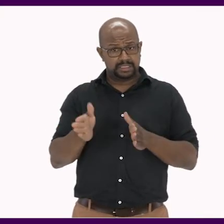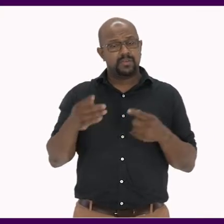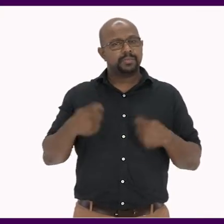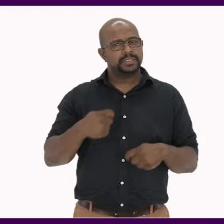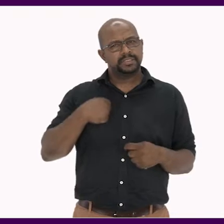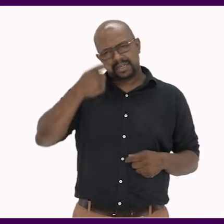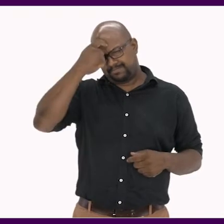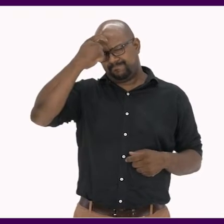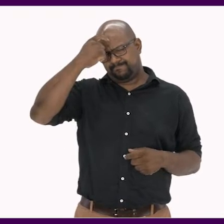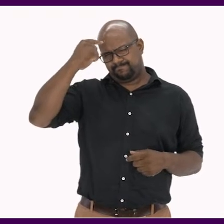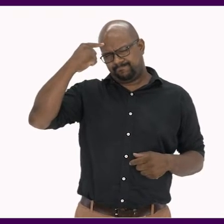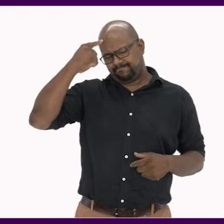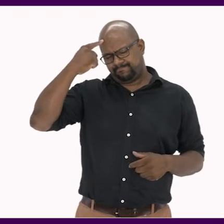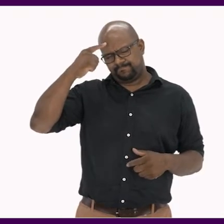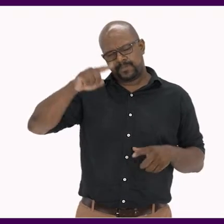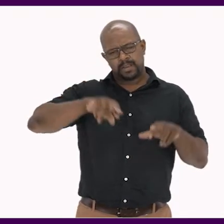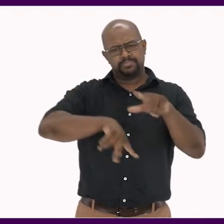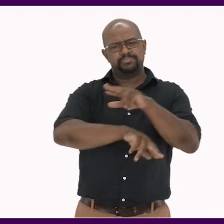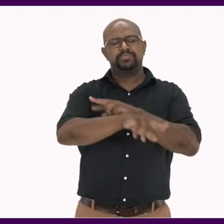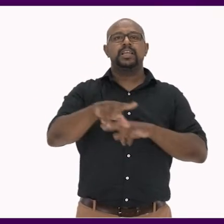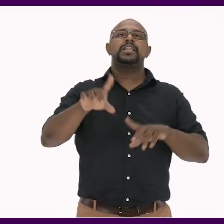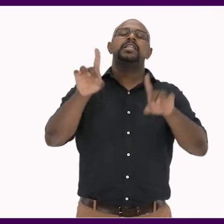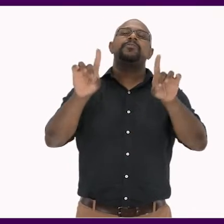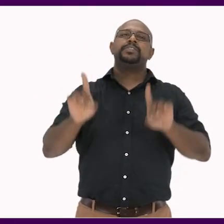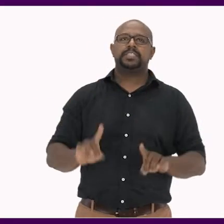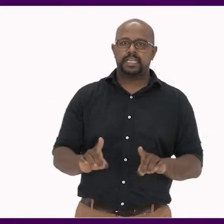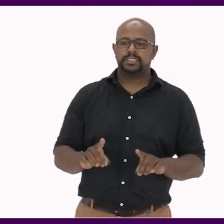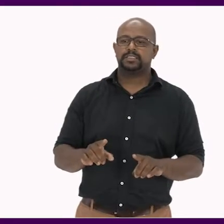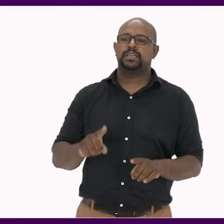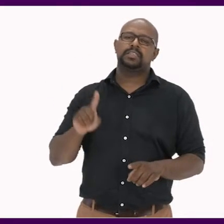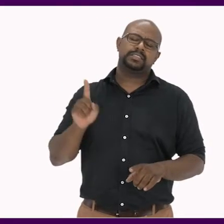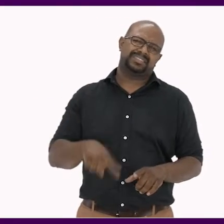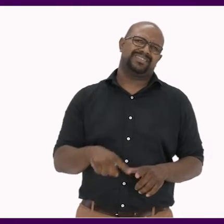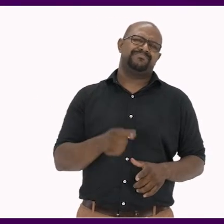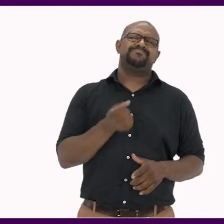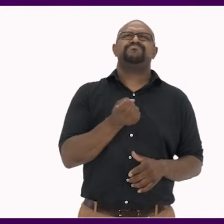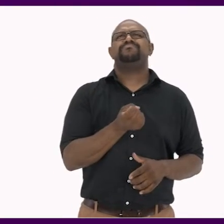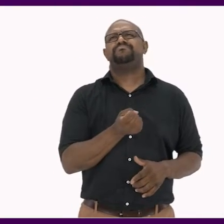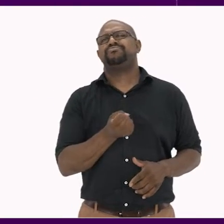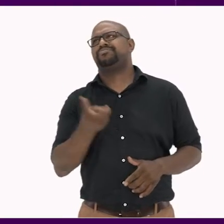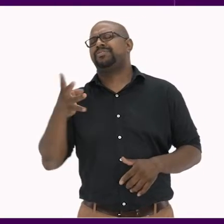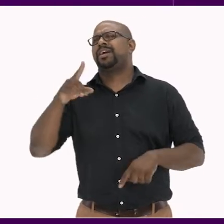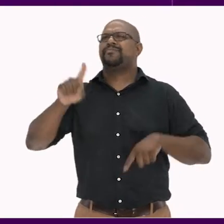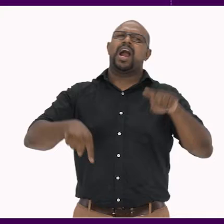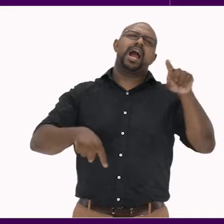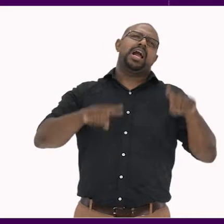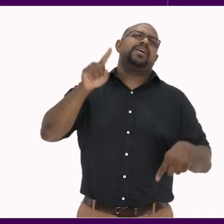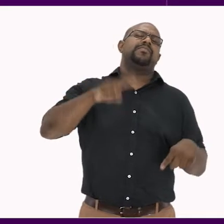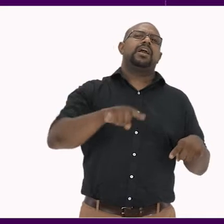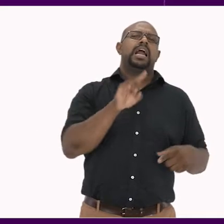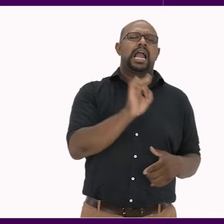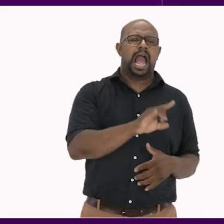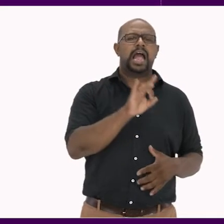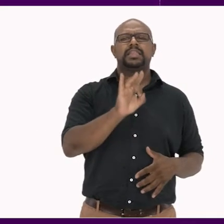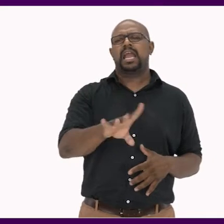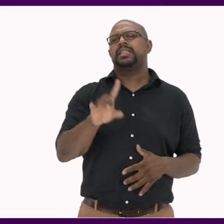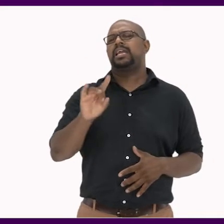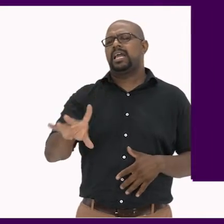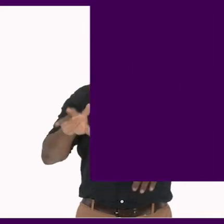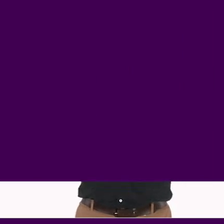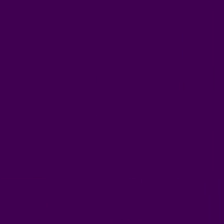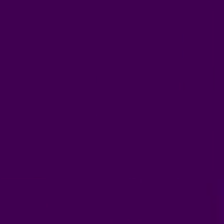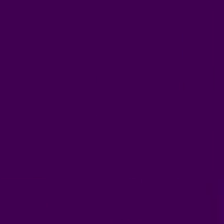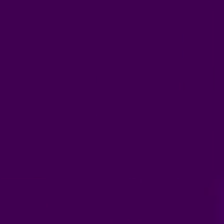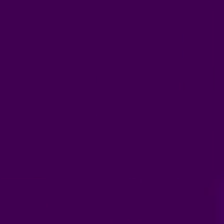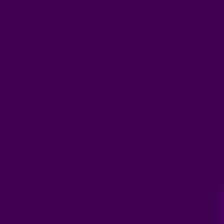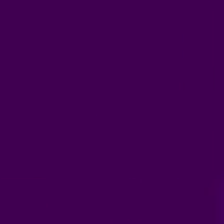deve estar consciente das diversas deficiências, que são muito variadas e cada uma com as suas